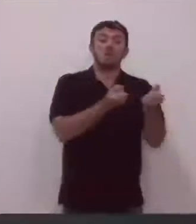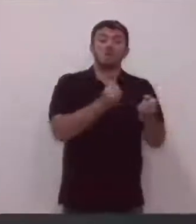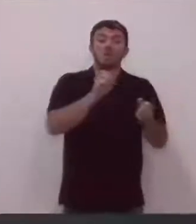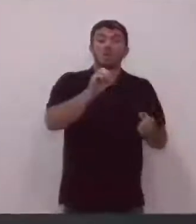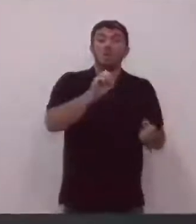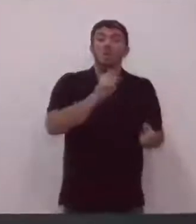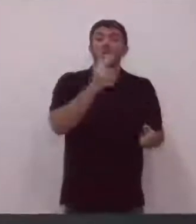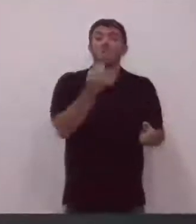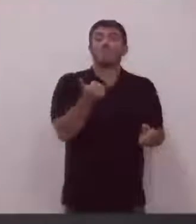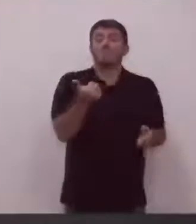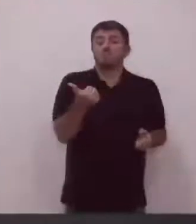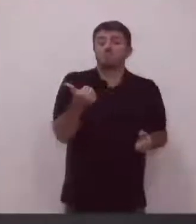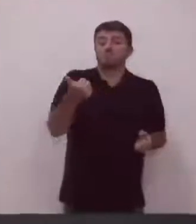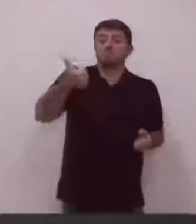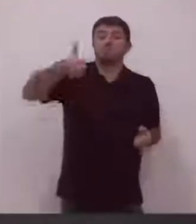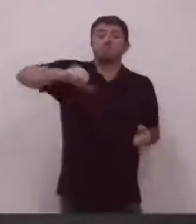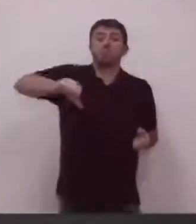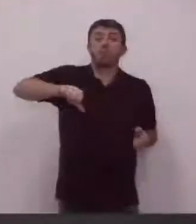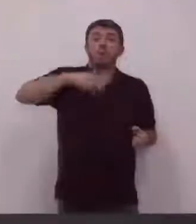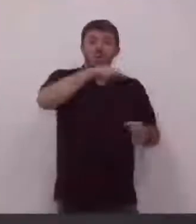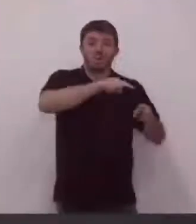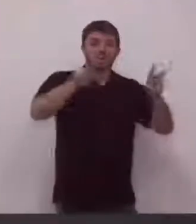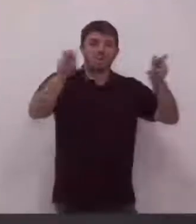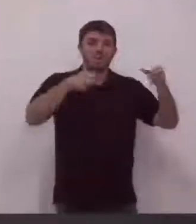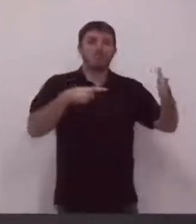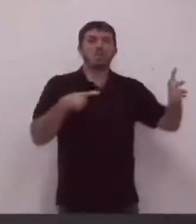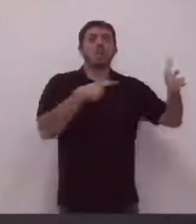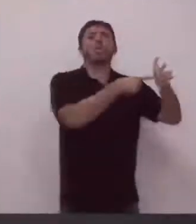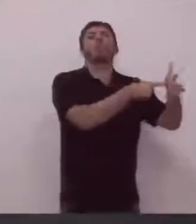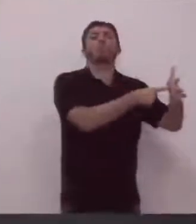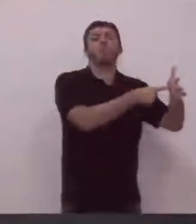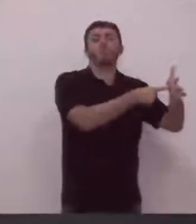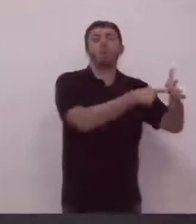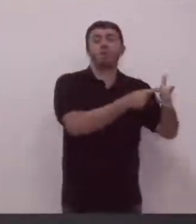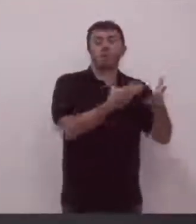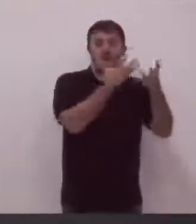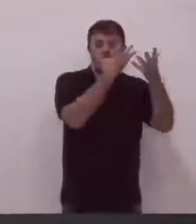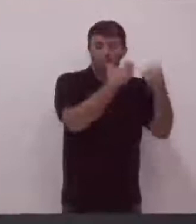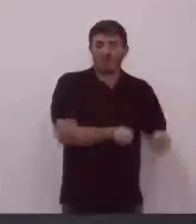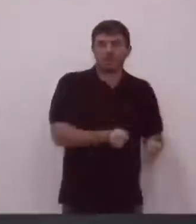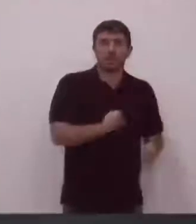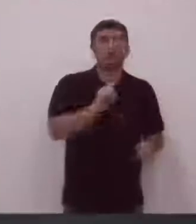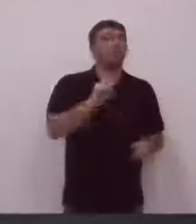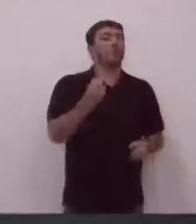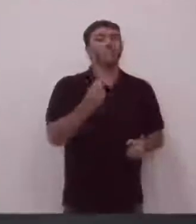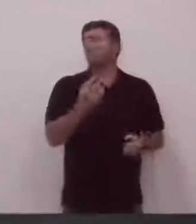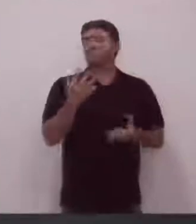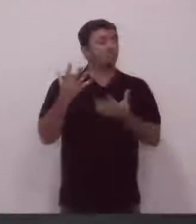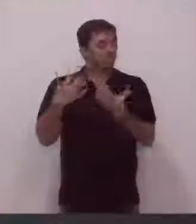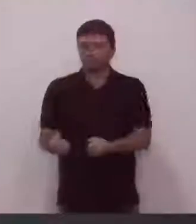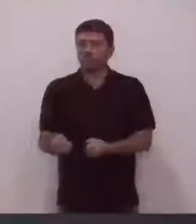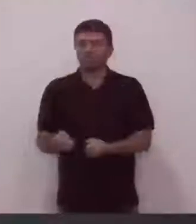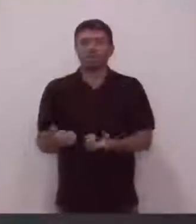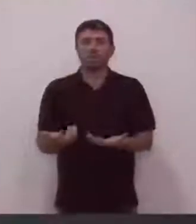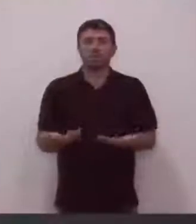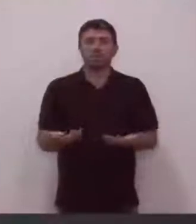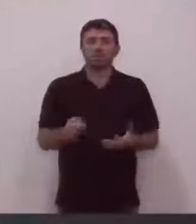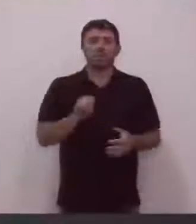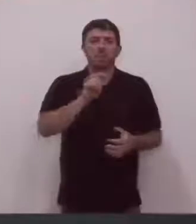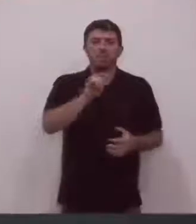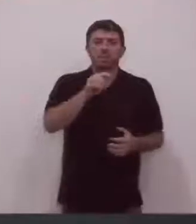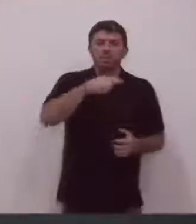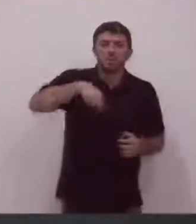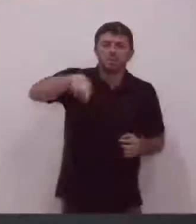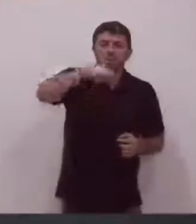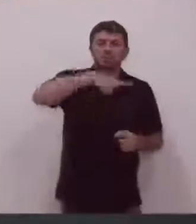da referida denúncia. O acatamento ou não acatamento. E se alguém tiver dúvida...